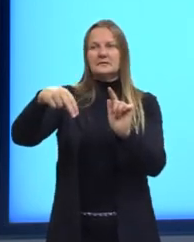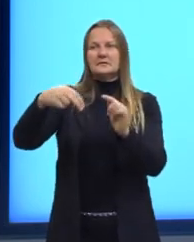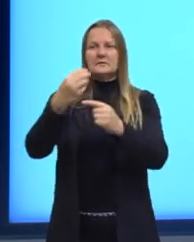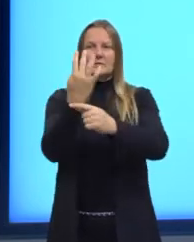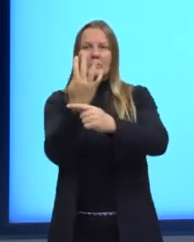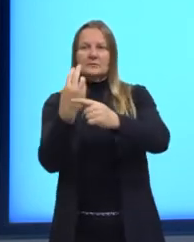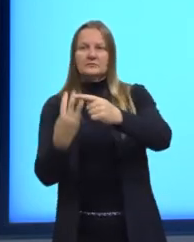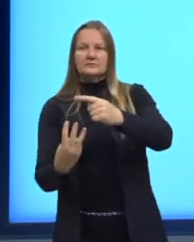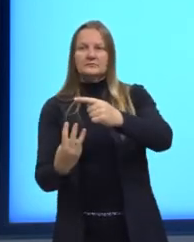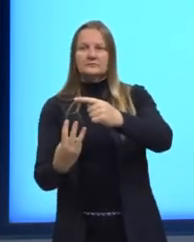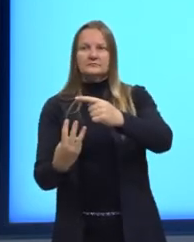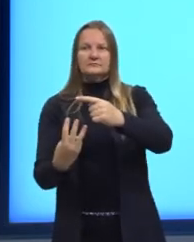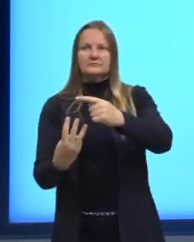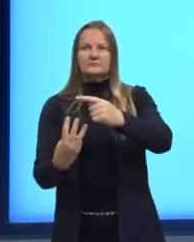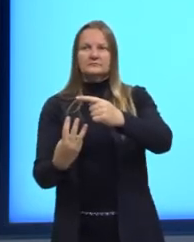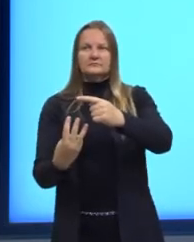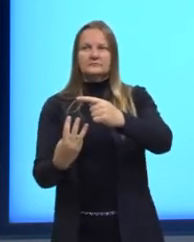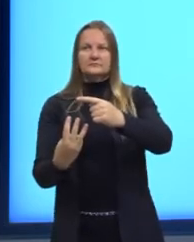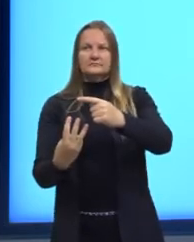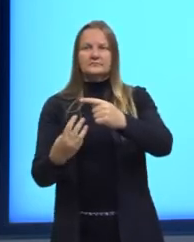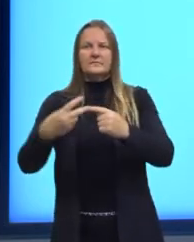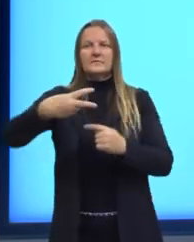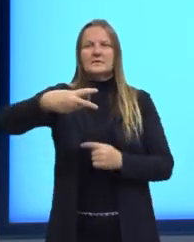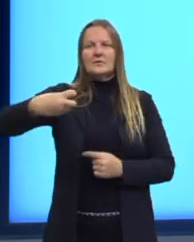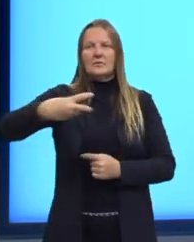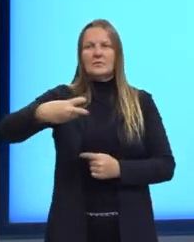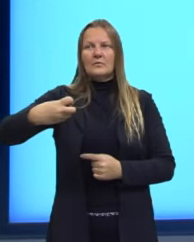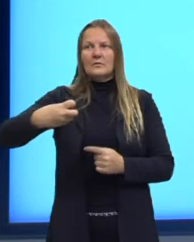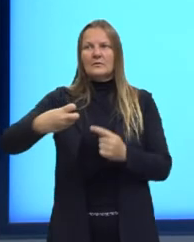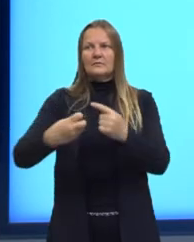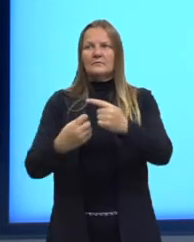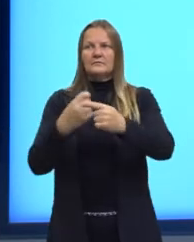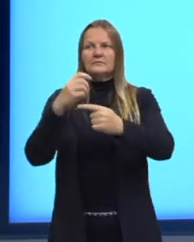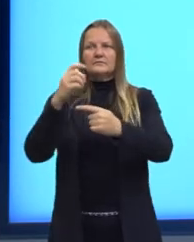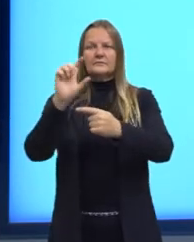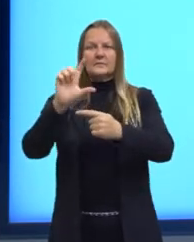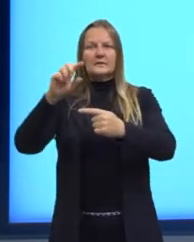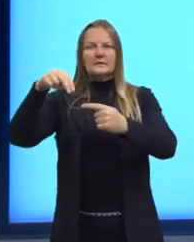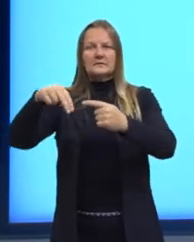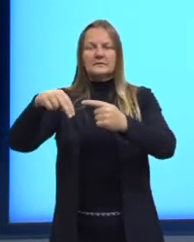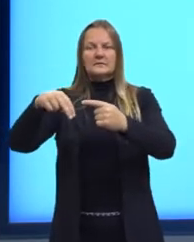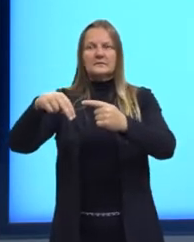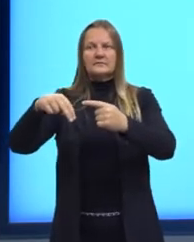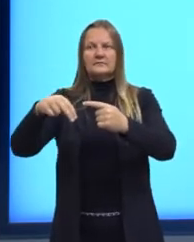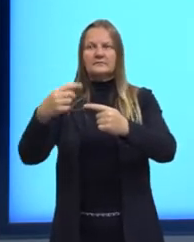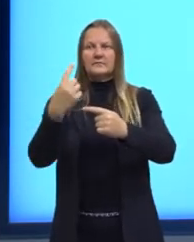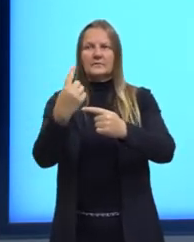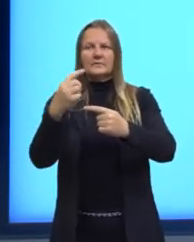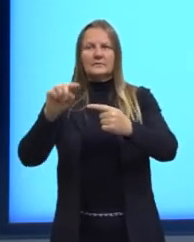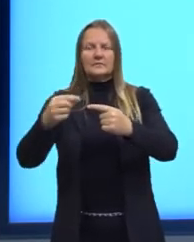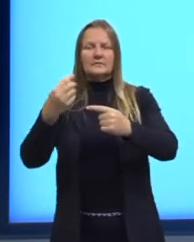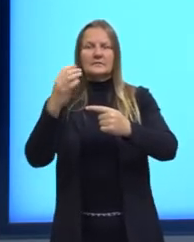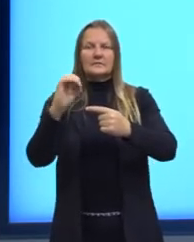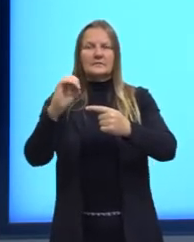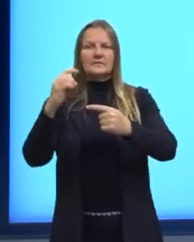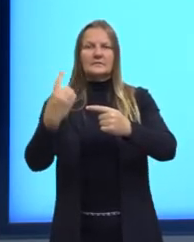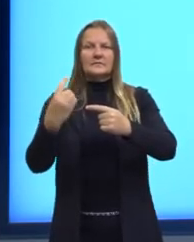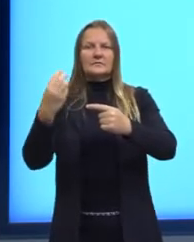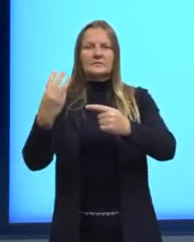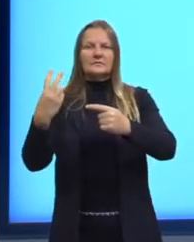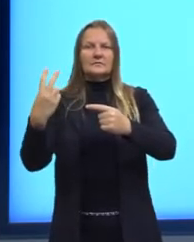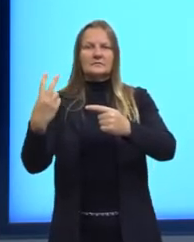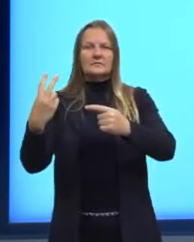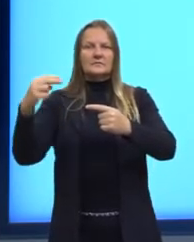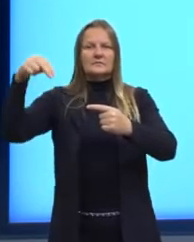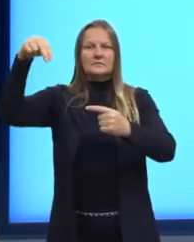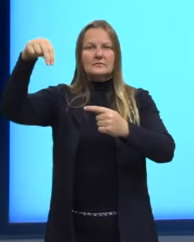terços logaritmo natural de quatro terços igual ao logaritmo natural de 1,0132